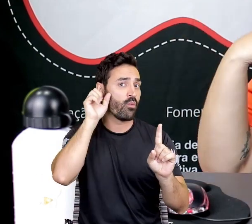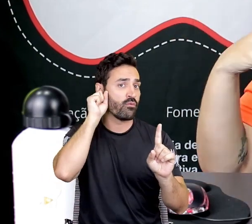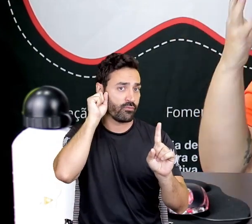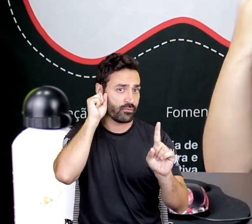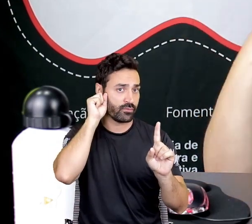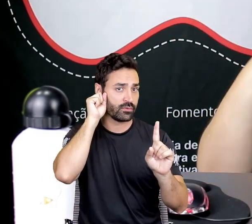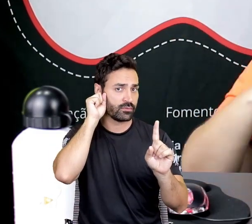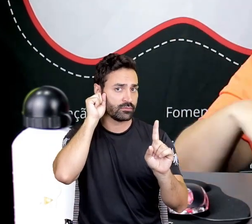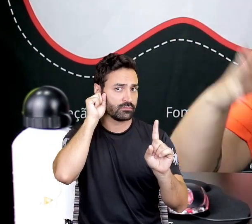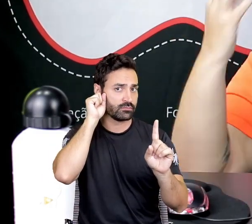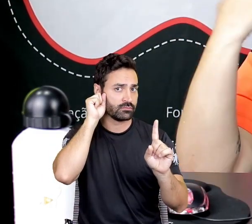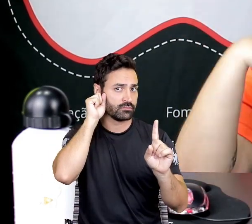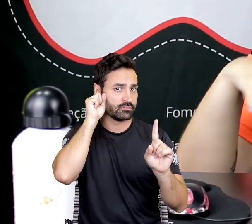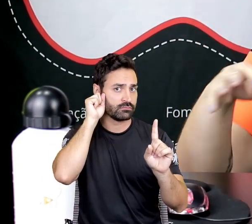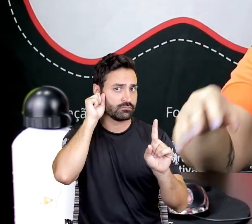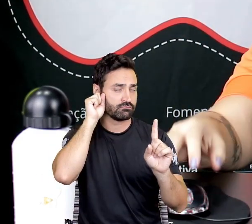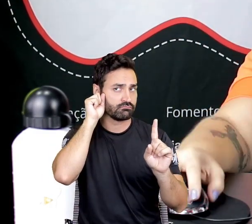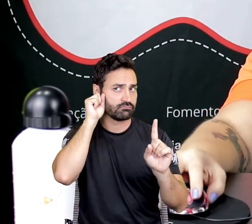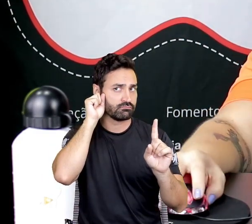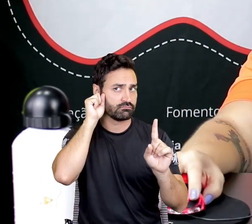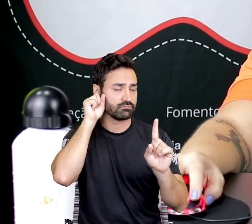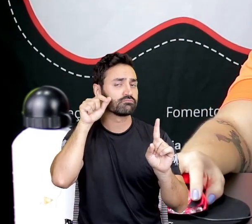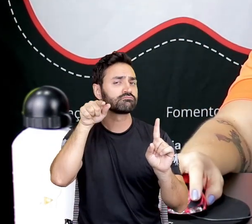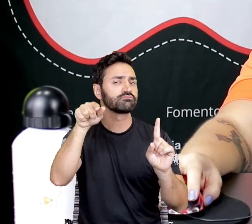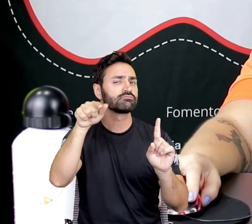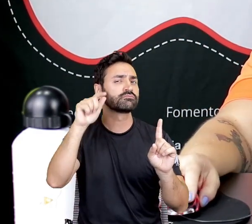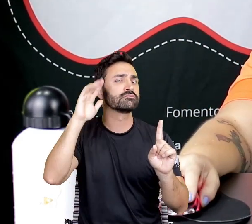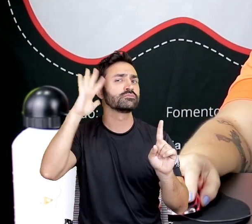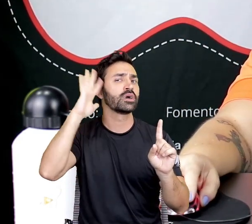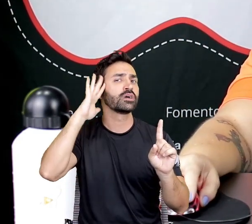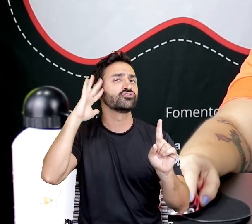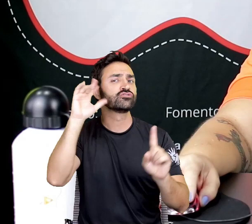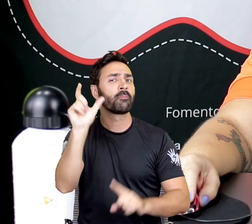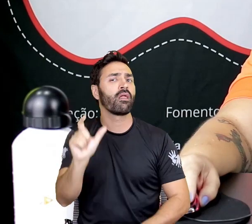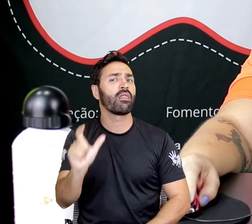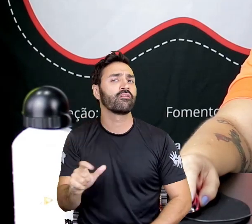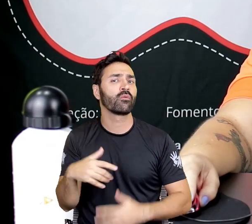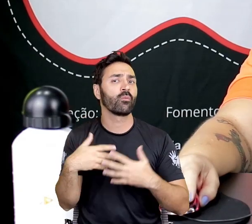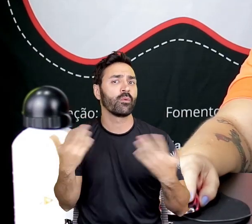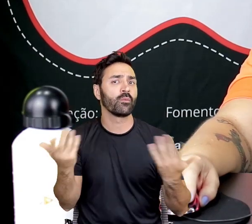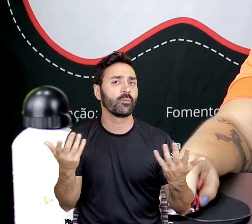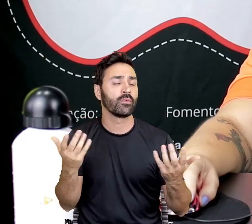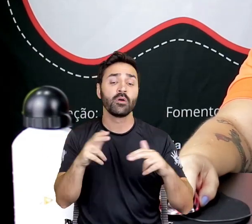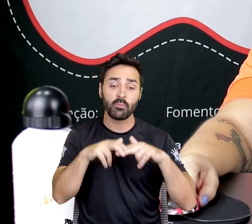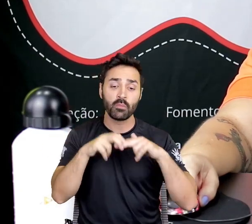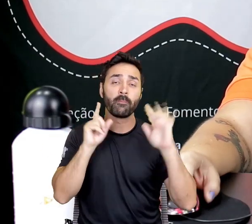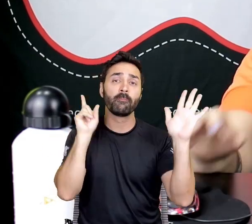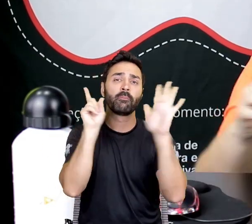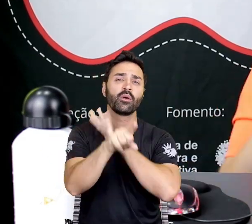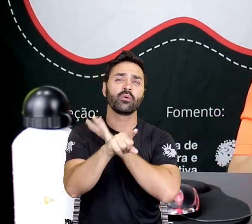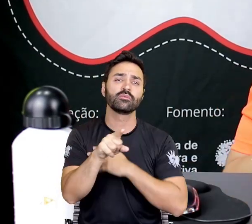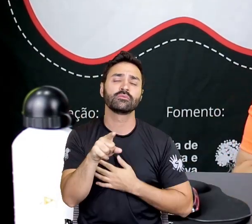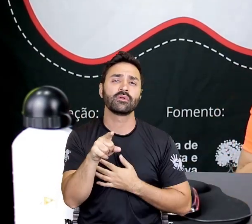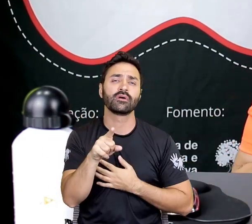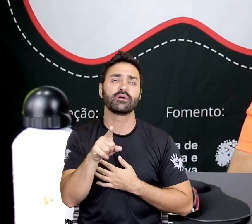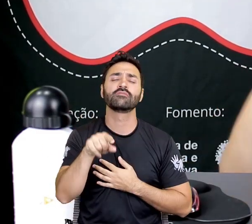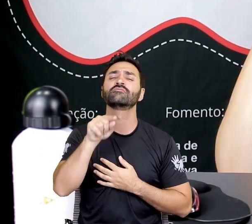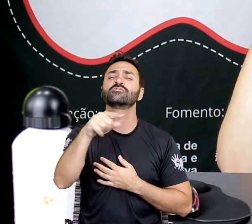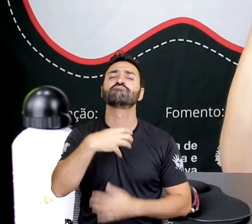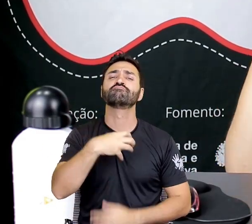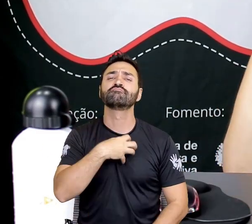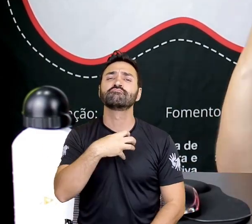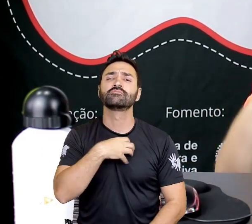vem na nossa cabeça milhões de coisas, certo? E eu quero saber, o que vem à mente de vocês?